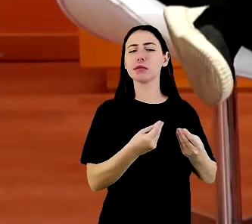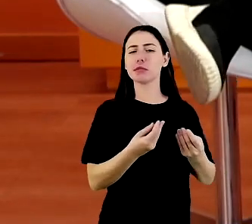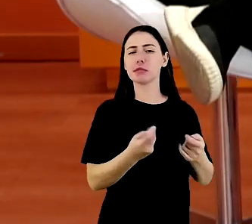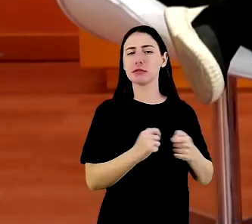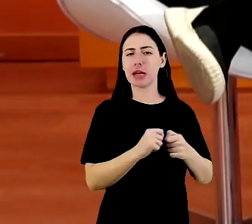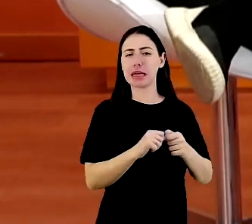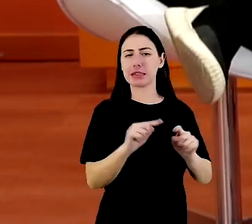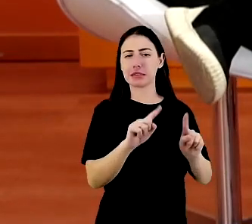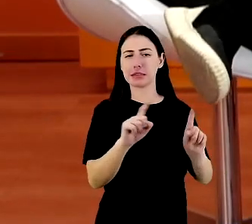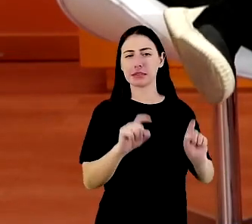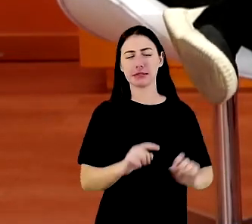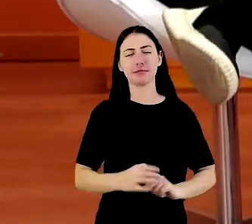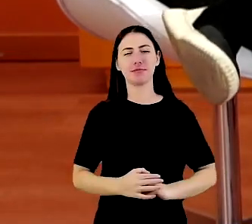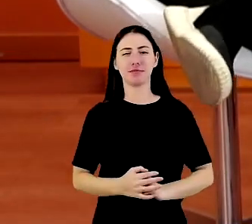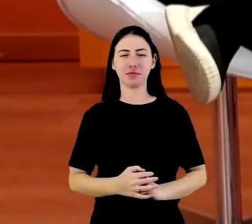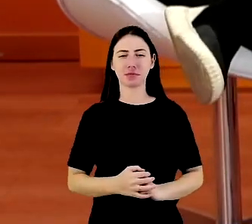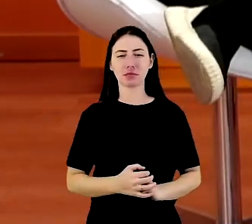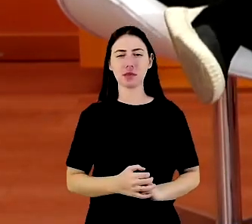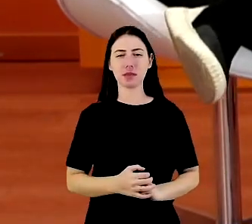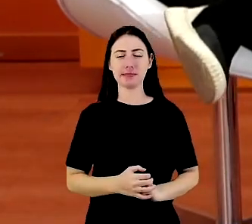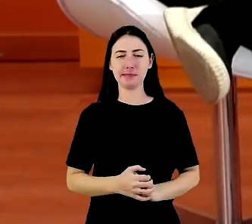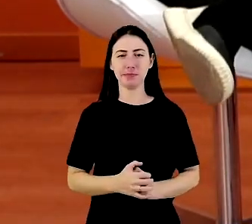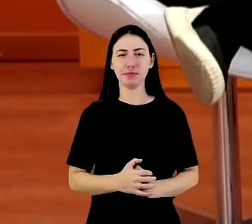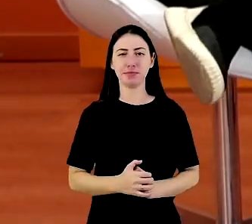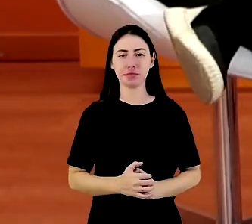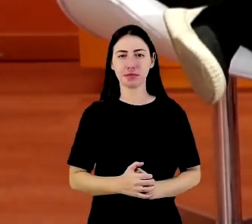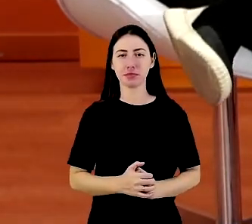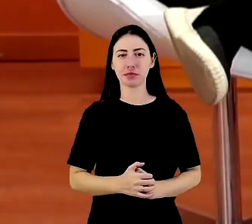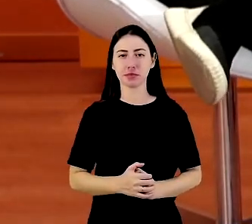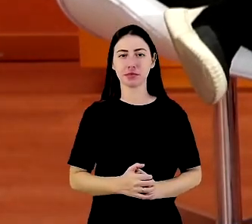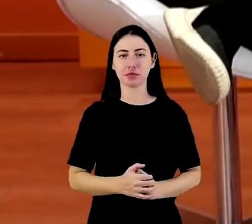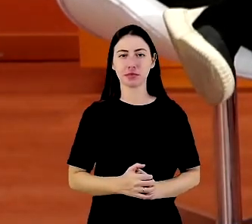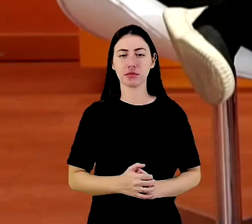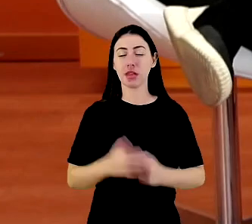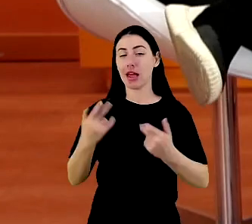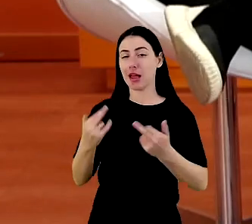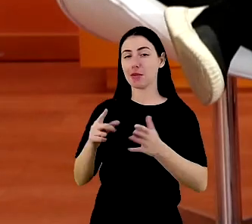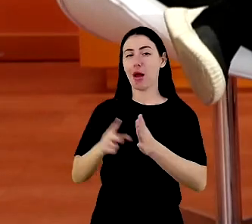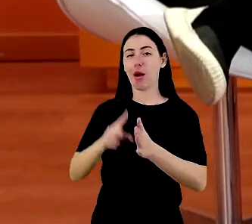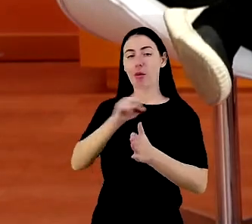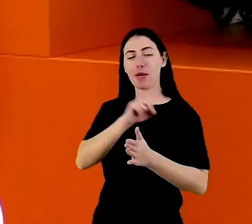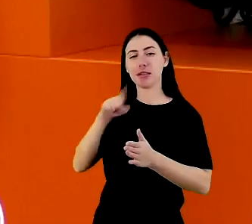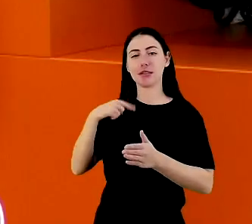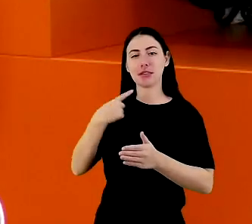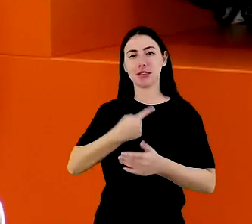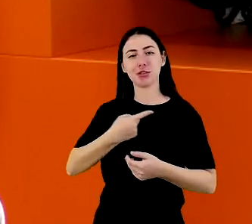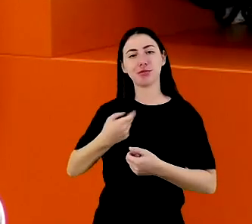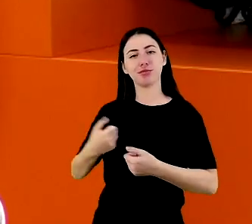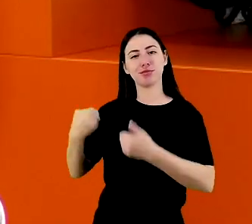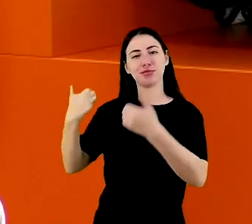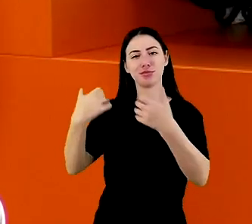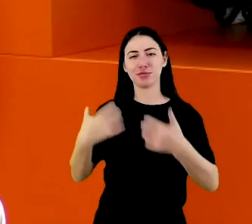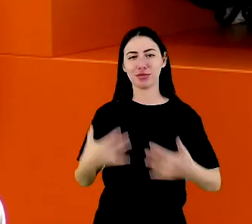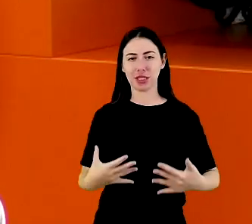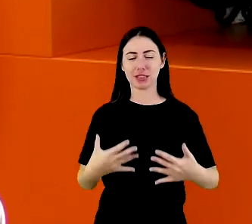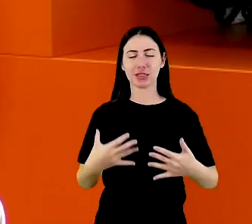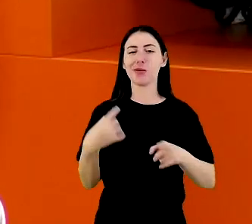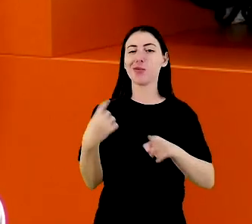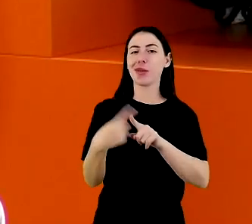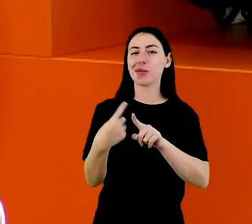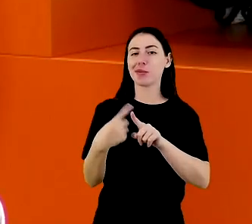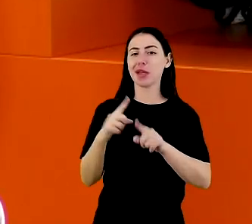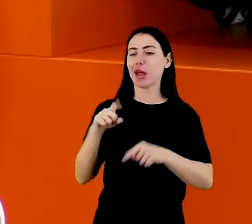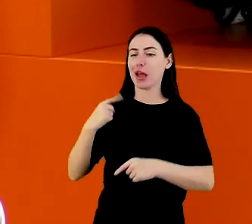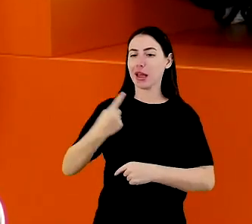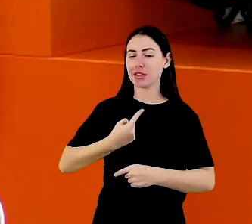Desafio aí. Eu acho que é justamente o que a gente estava comentando há pouco, né? Como é que a gente coloca as nossas